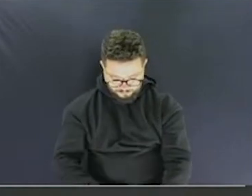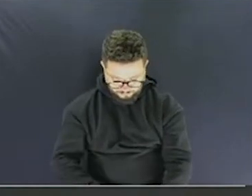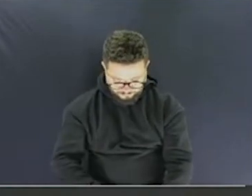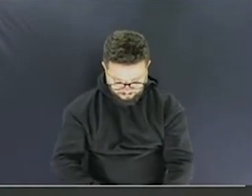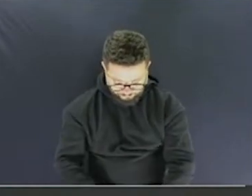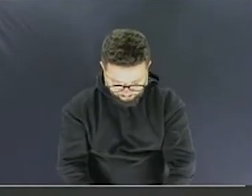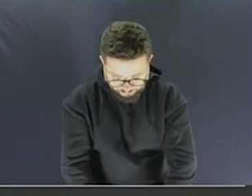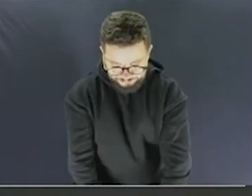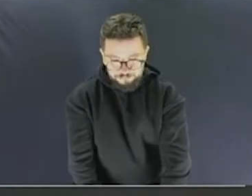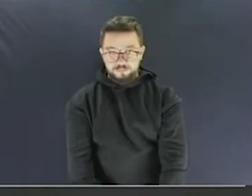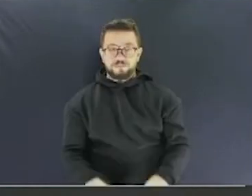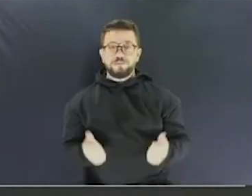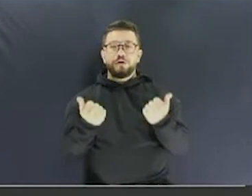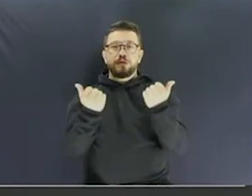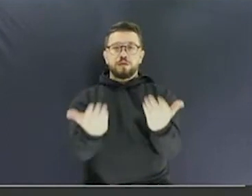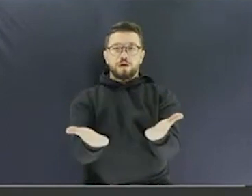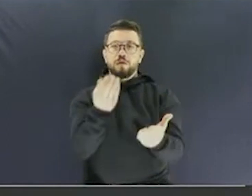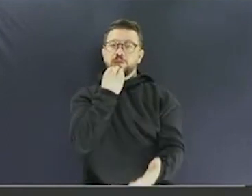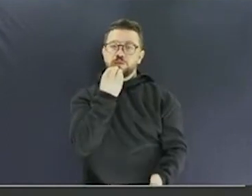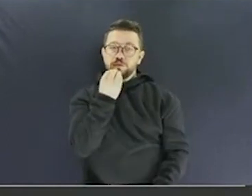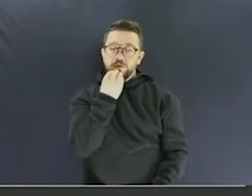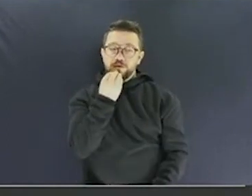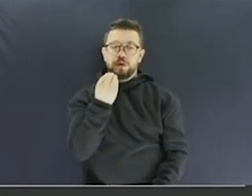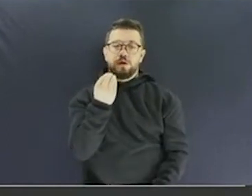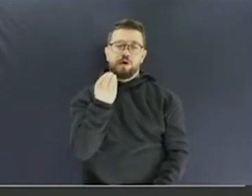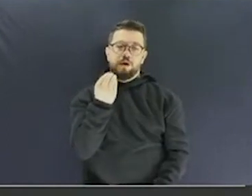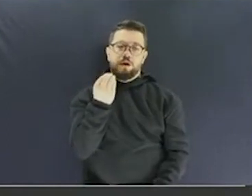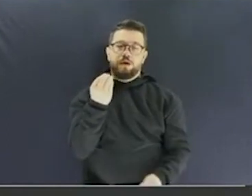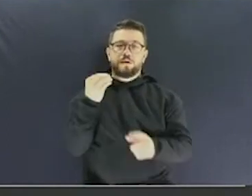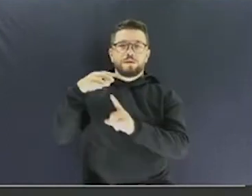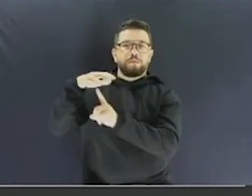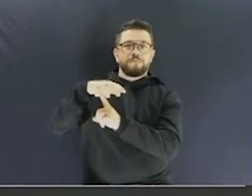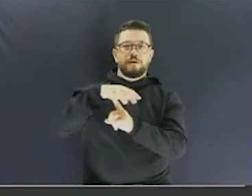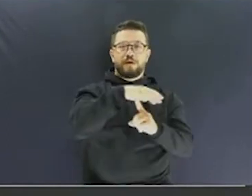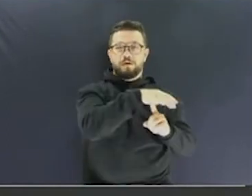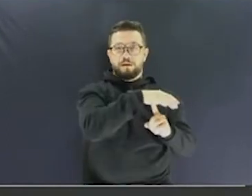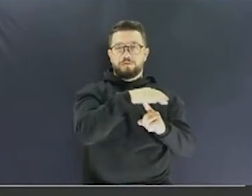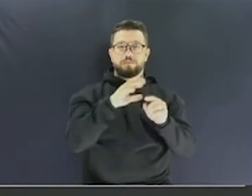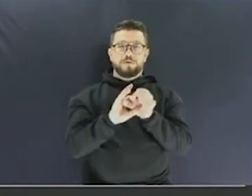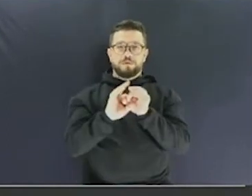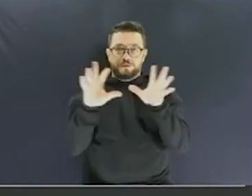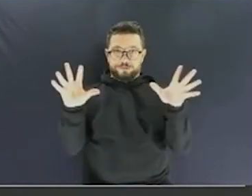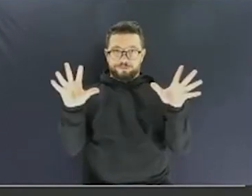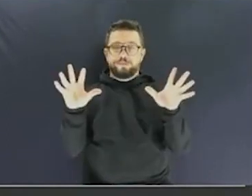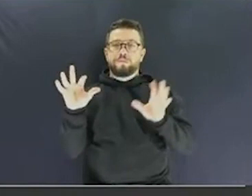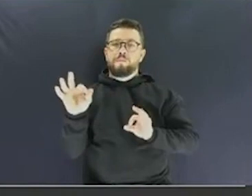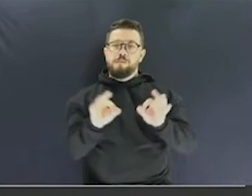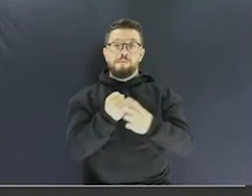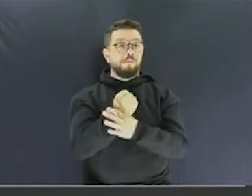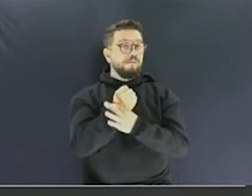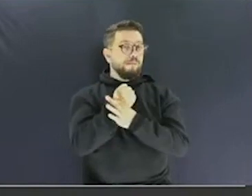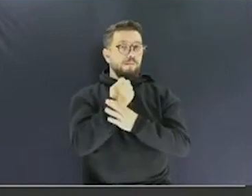destaque às feiras livres, né, aperfeiçoamento das feiras livres de segurança alimentar e nutricional. Ali, na foto,